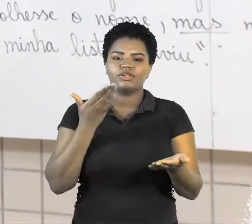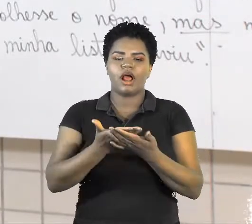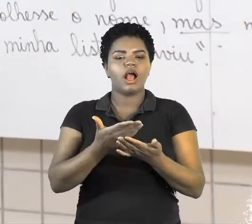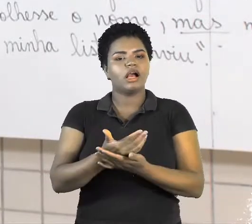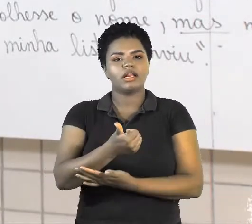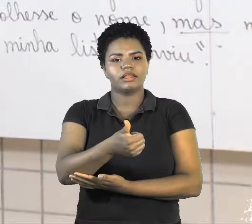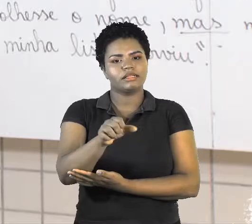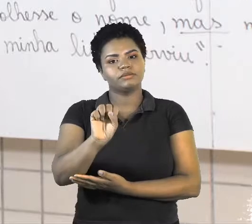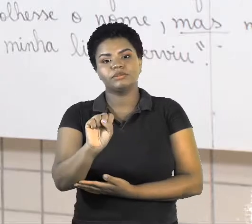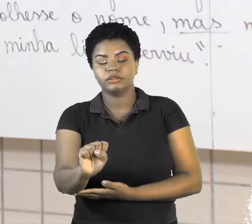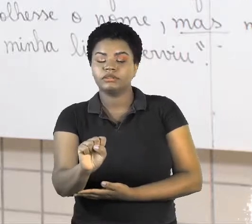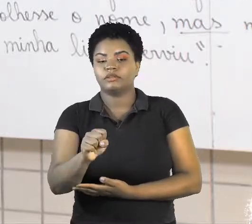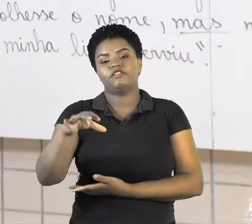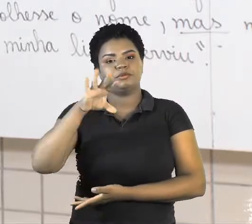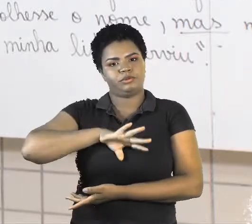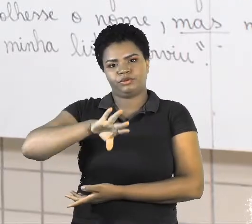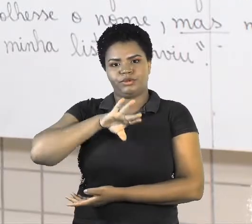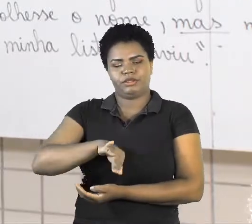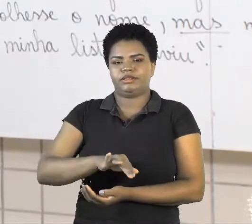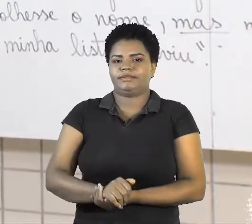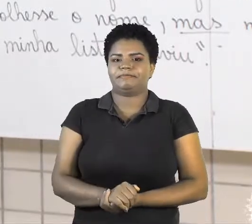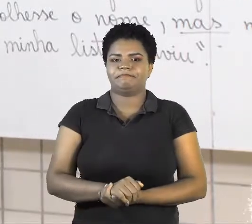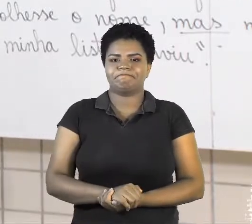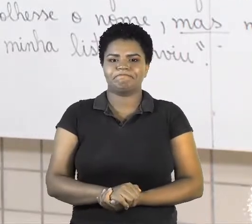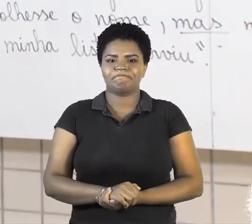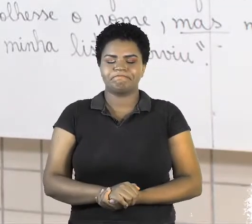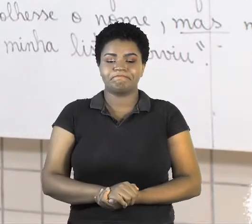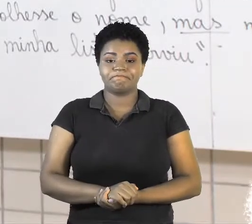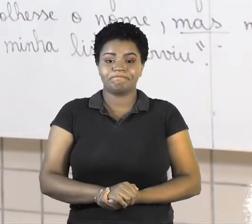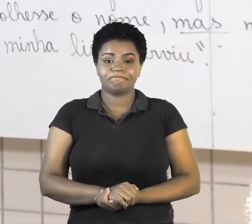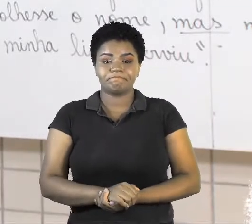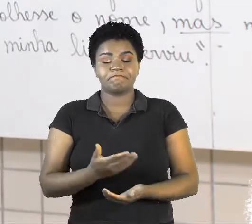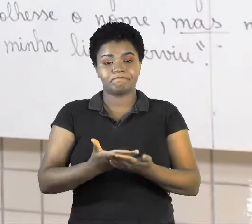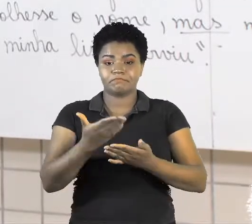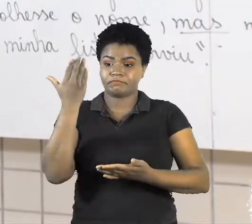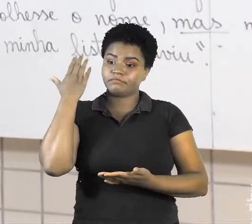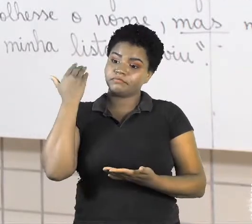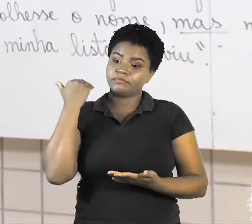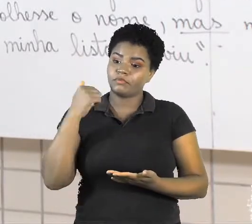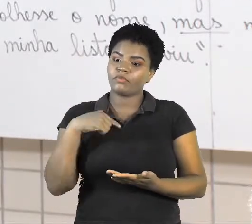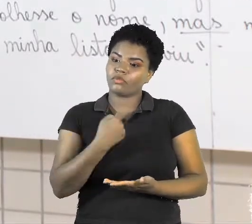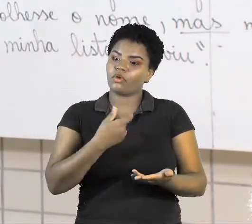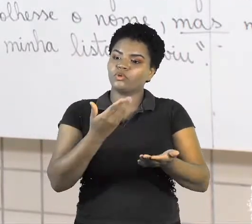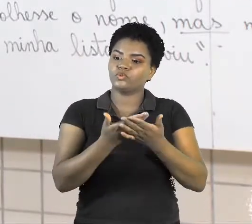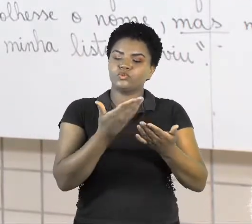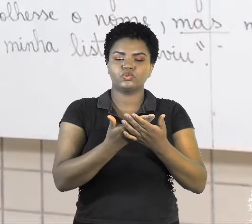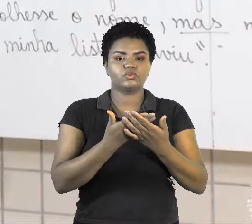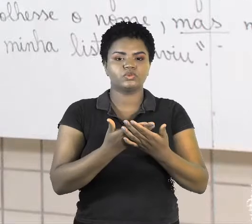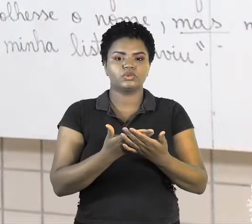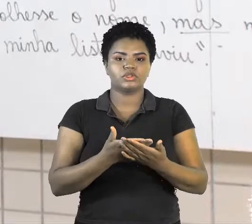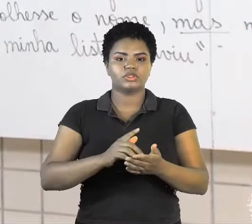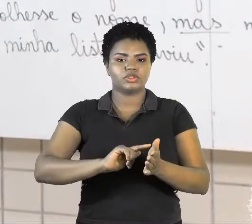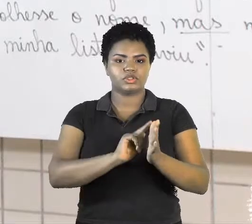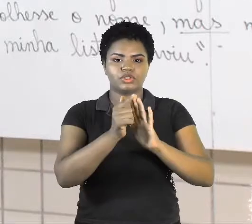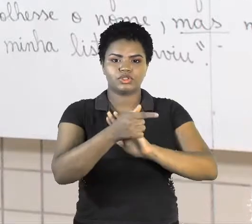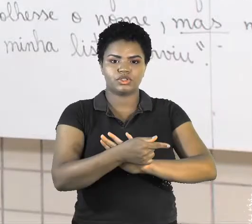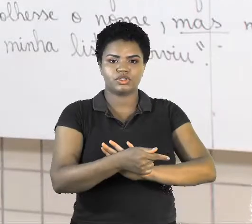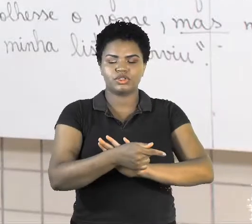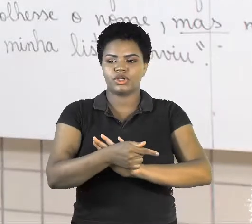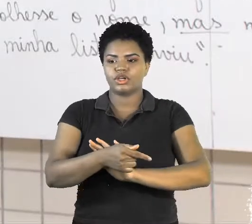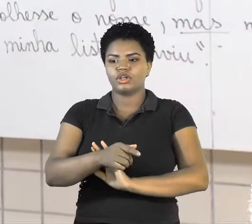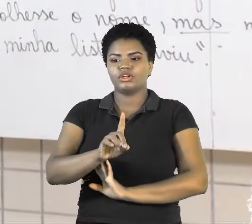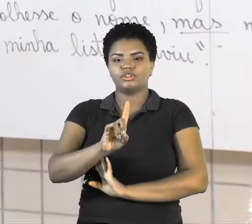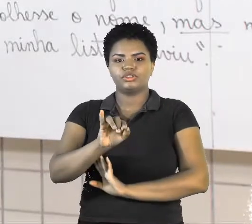18ª aula de língua portuguesa. Na nossa aula anterior, nós estudamos o gênero diário.